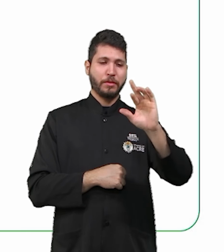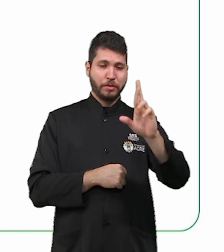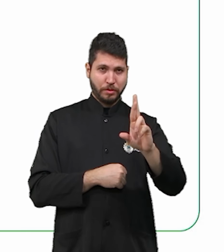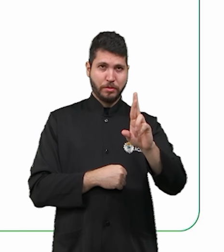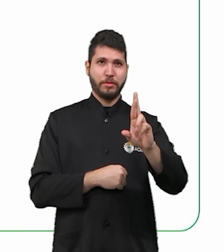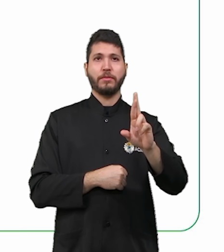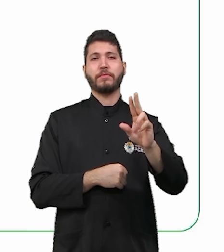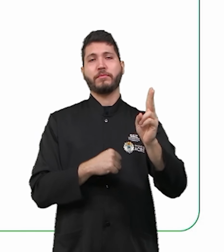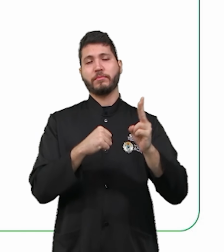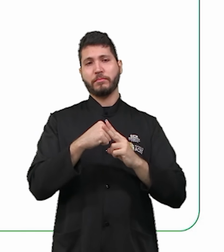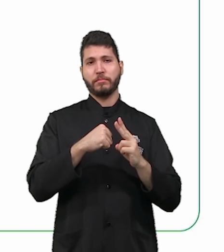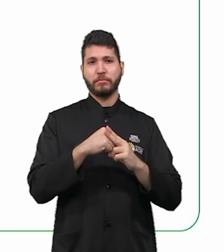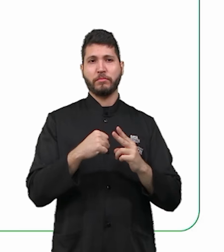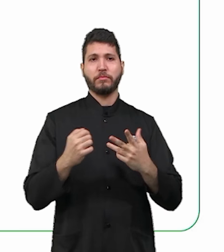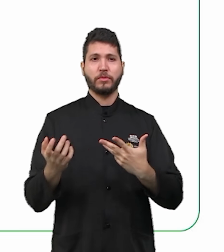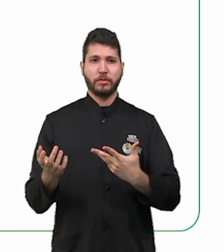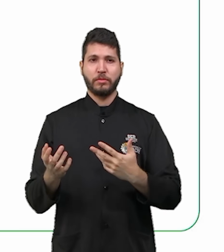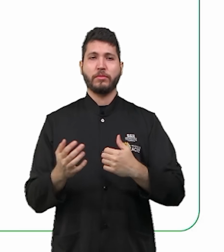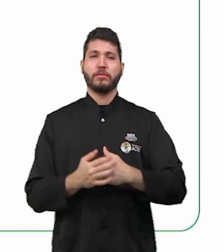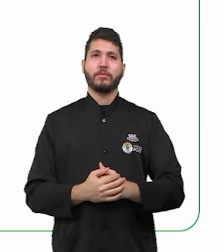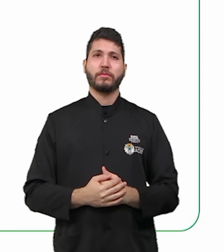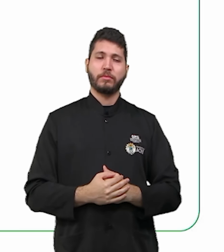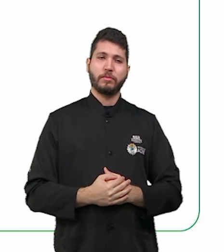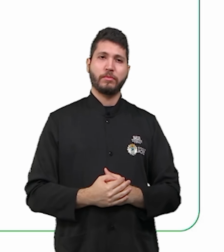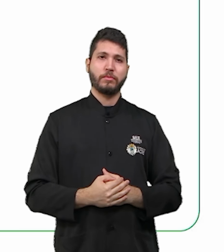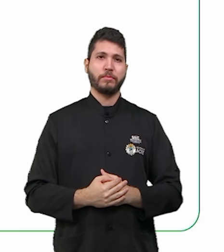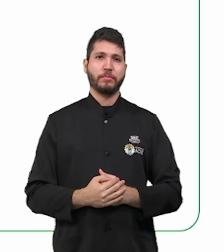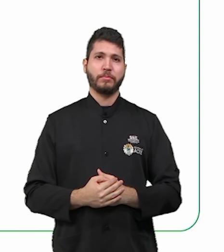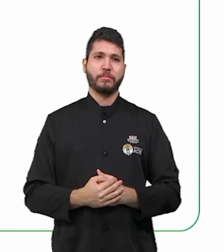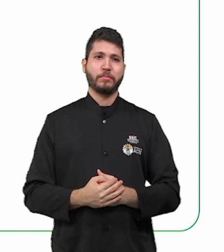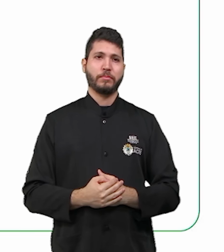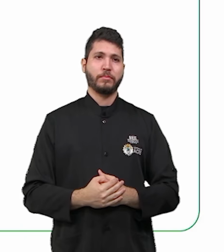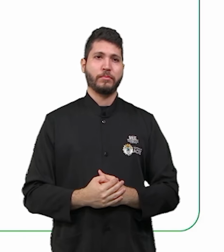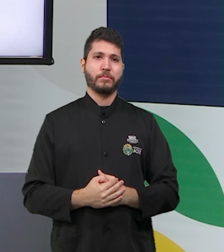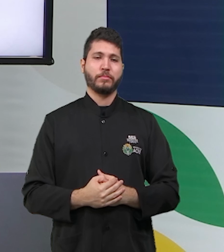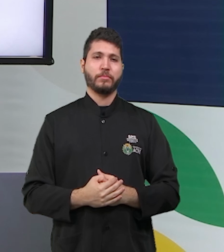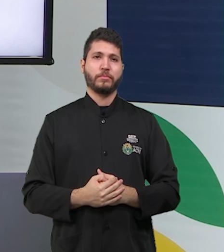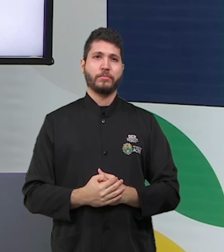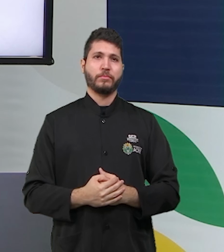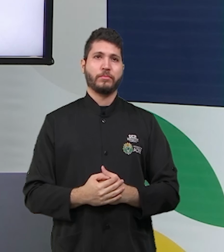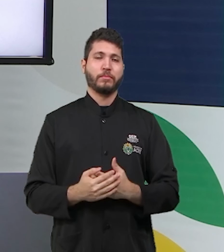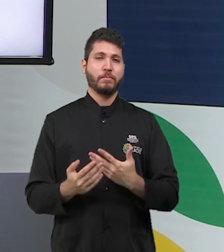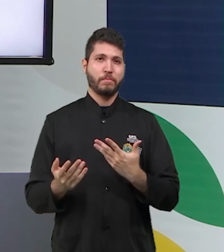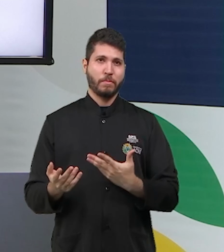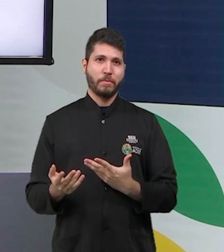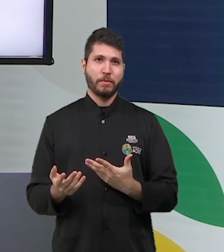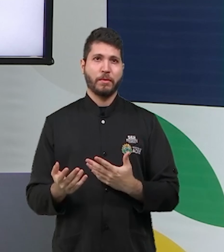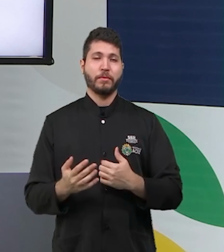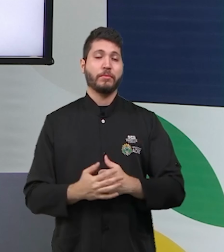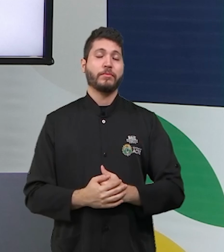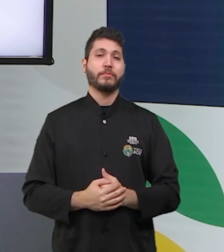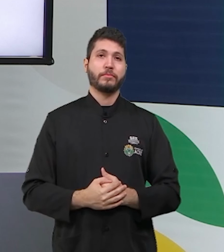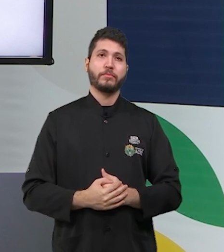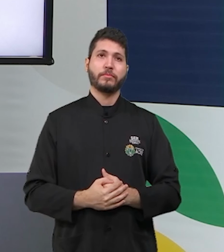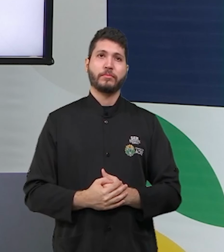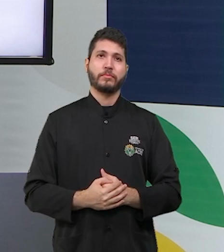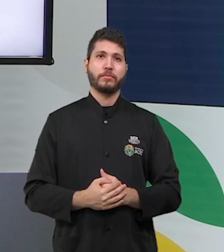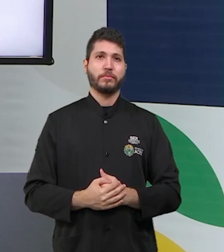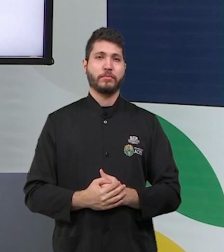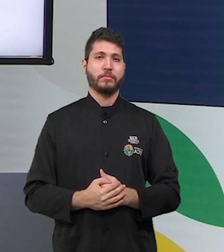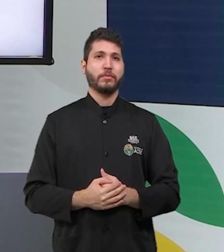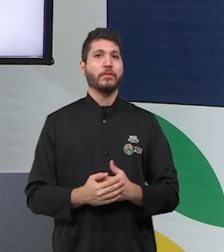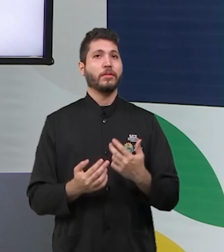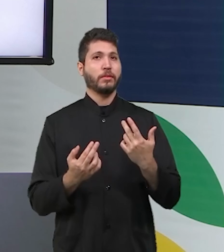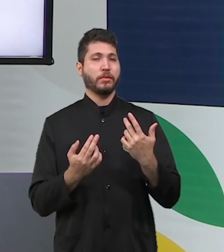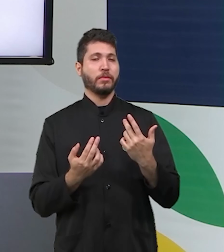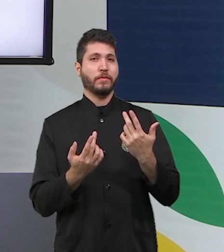Prefiero. Prefieren. E como que esse verbo vai se comportar na língua espanhola? Vai se comportar igual na língua portuguesa,